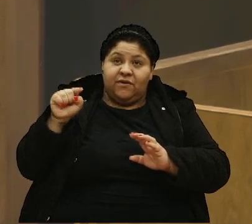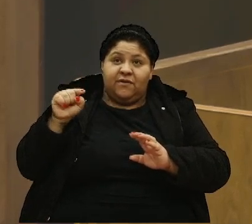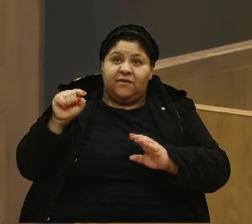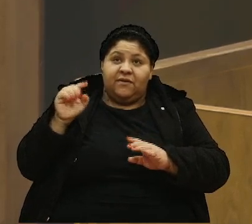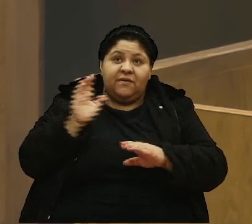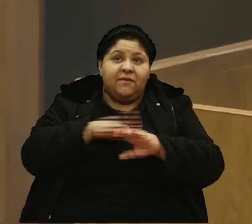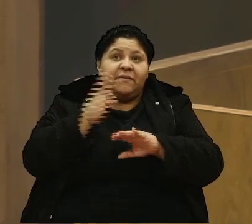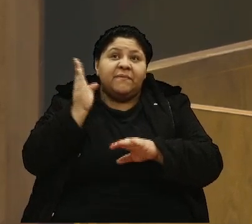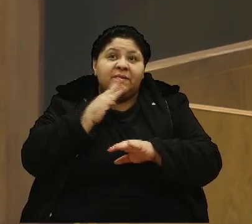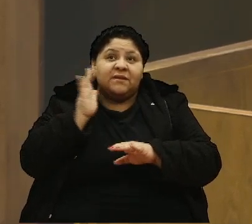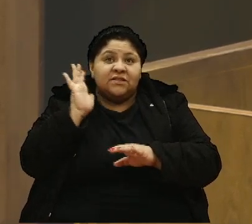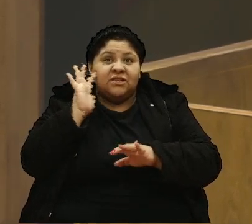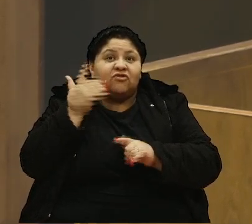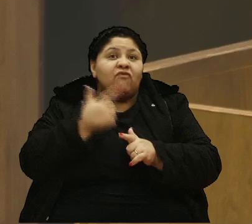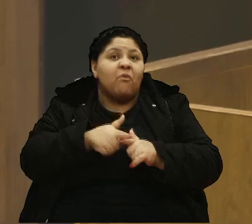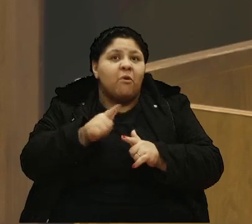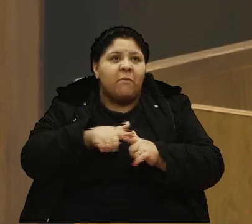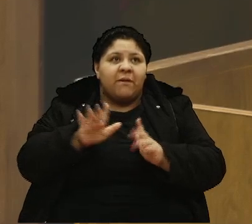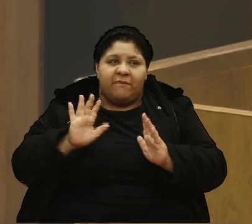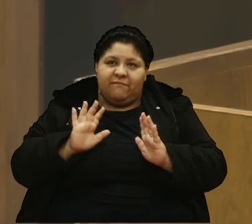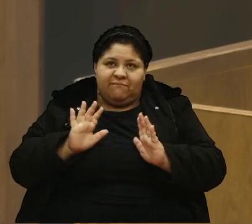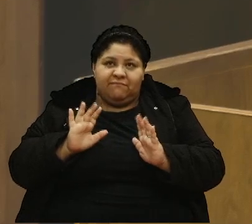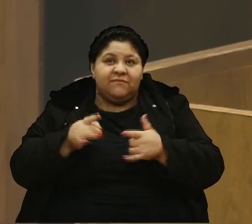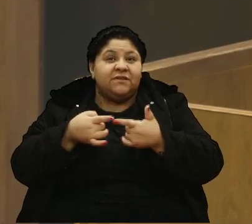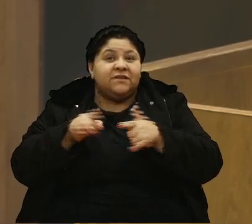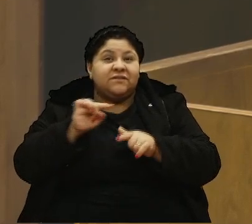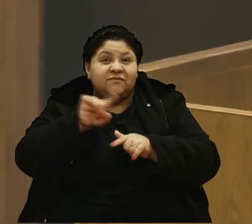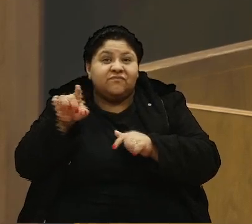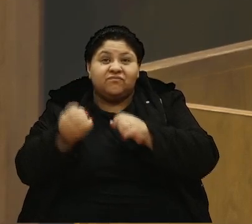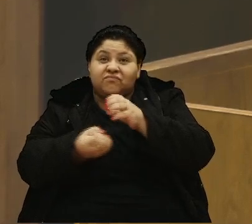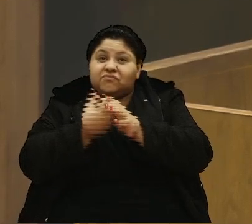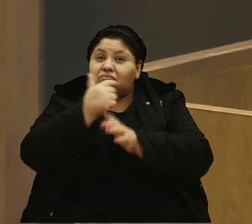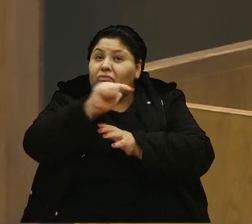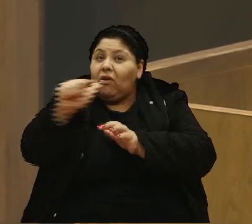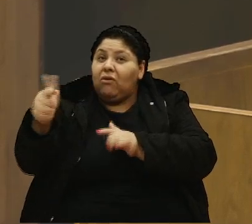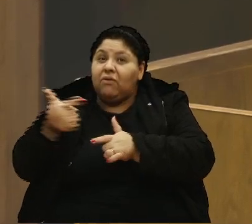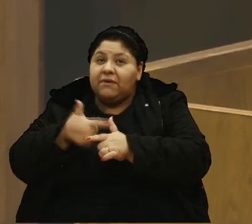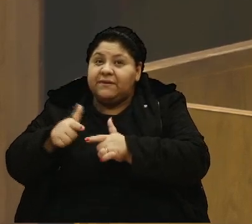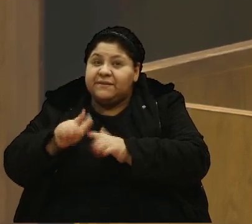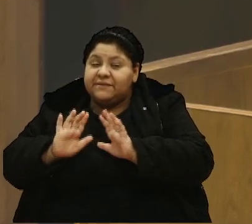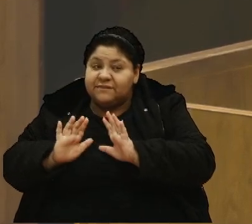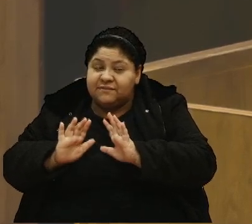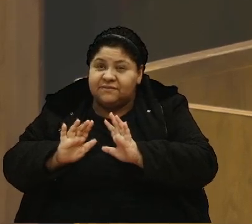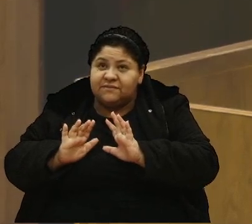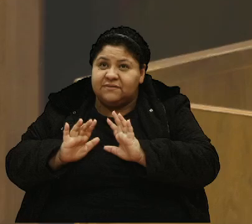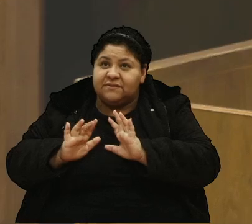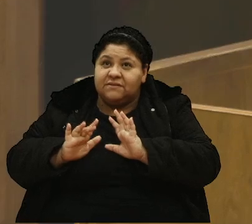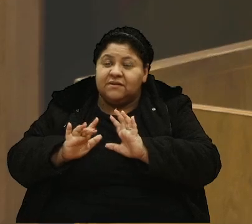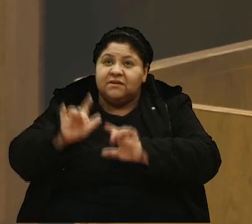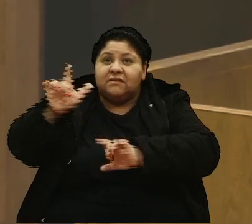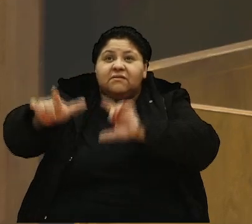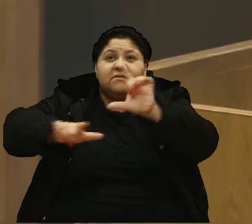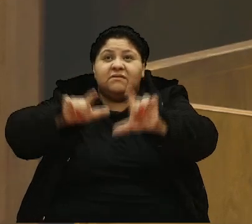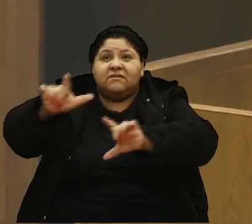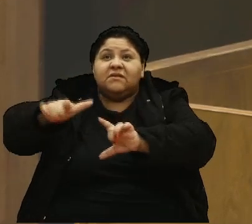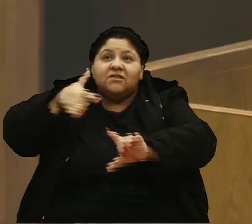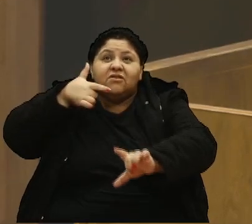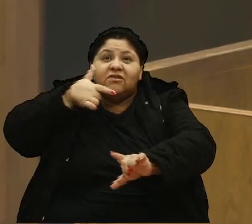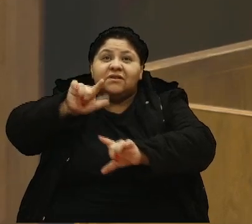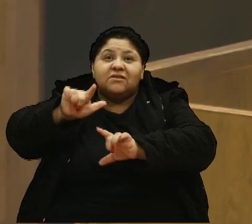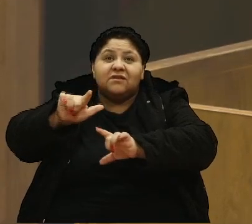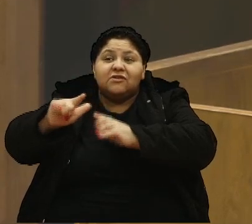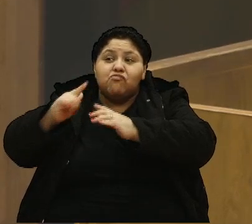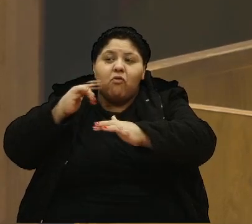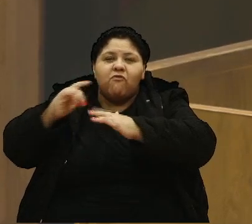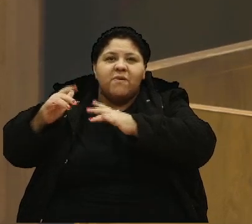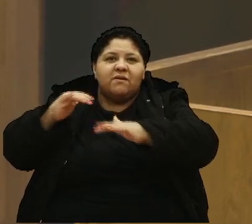mais rápida de resolver o problema. Mas você cria outro, que é as pessoas não conseguem se